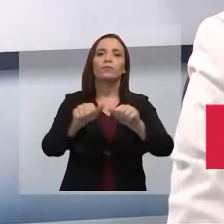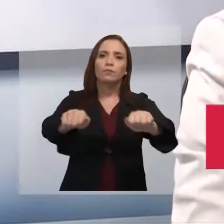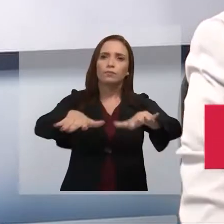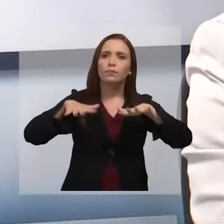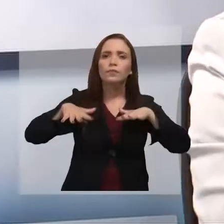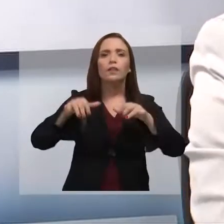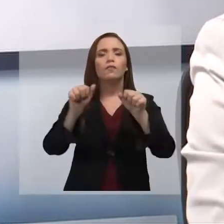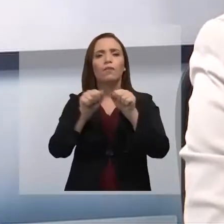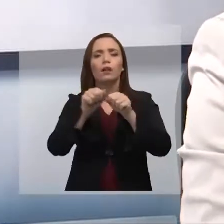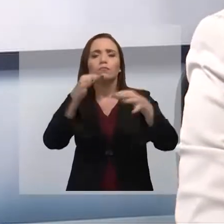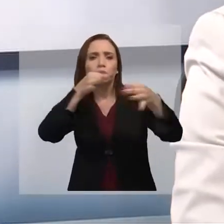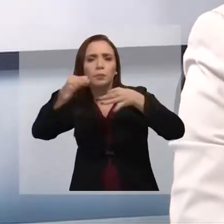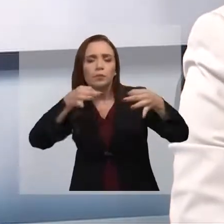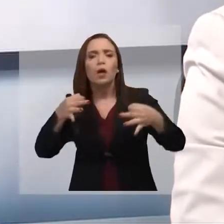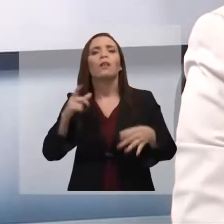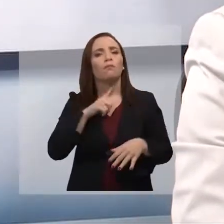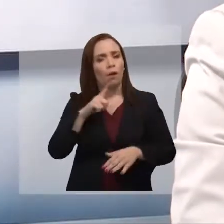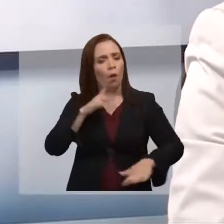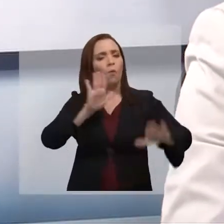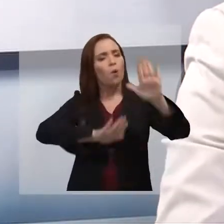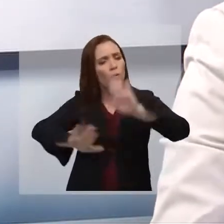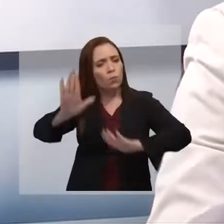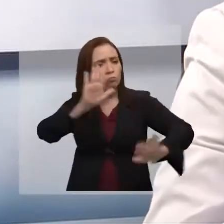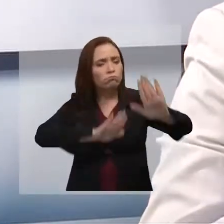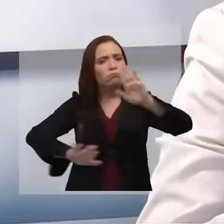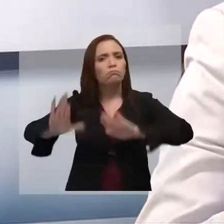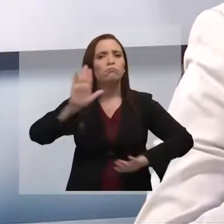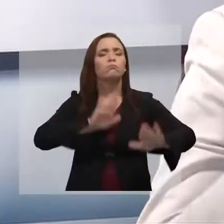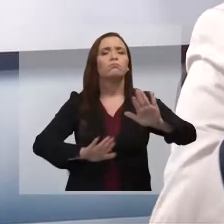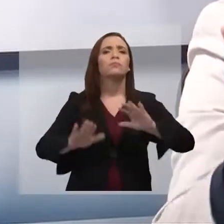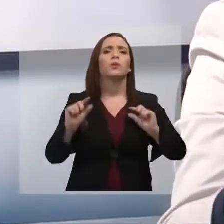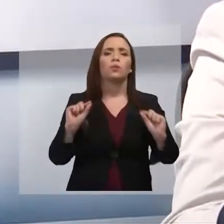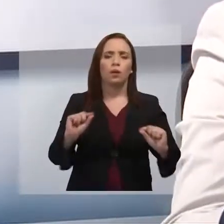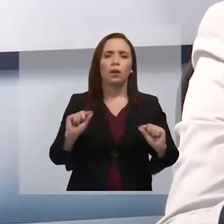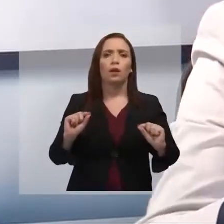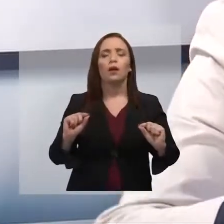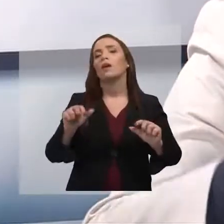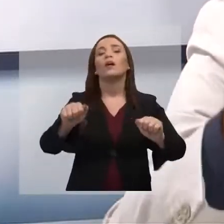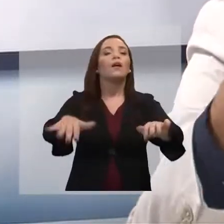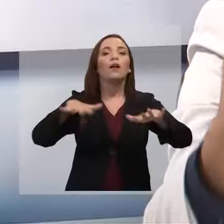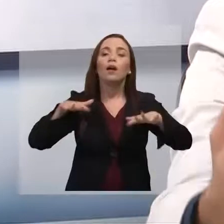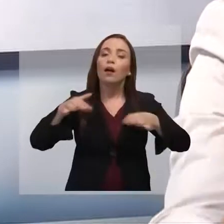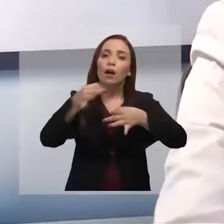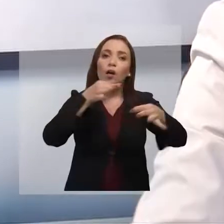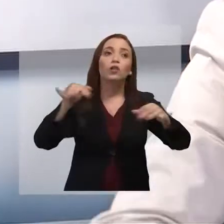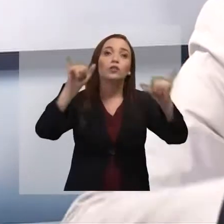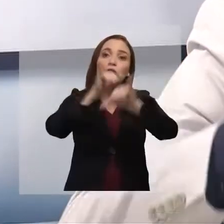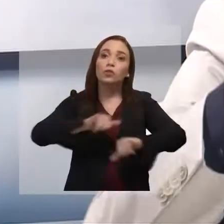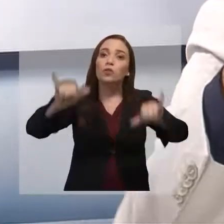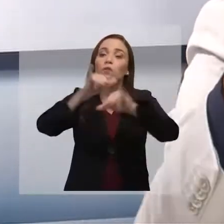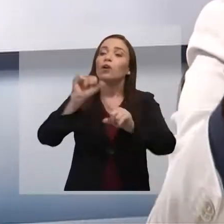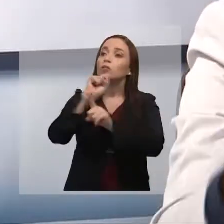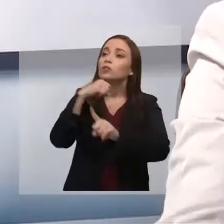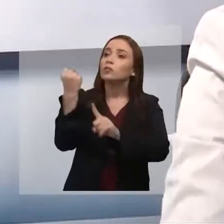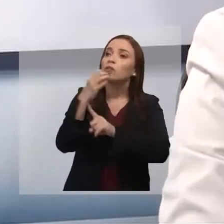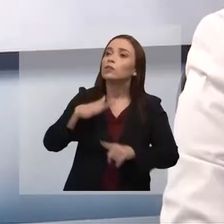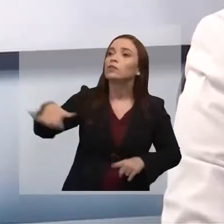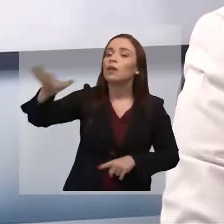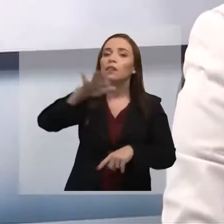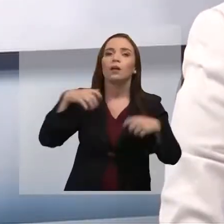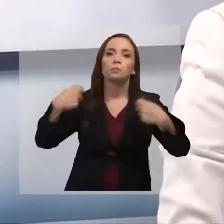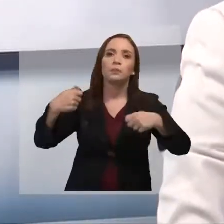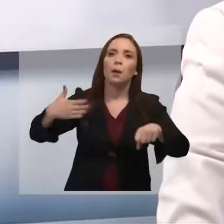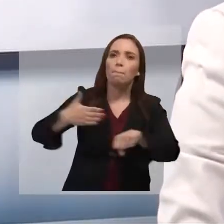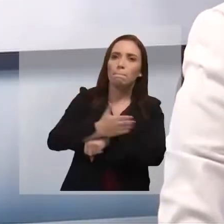públicas, tivemos todo o cuidado de expor as audiências públicas, de divulgar bastante para que toda a sociedade